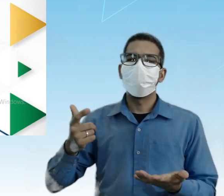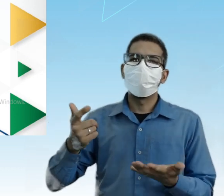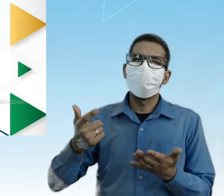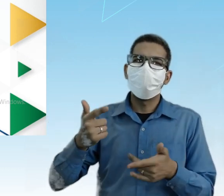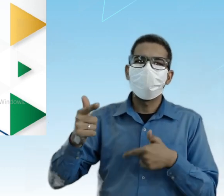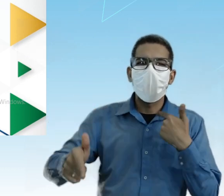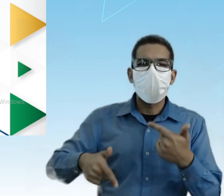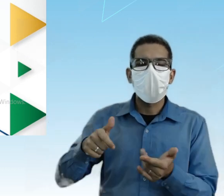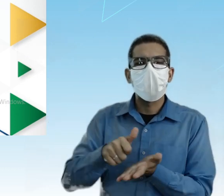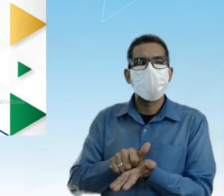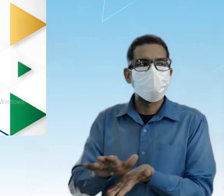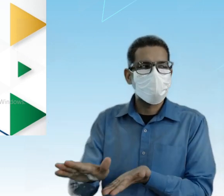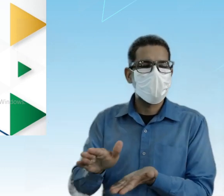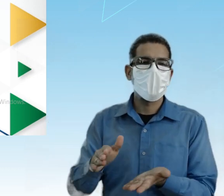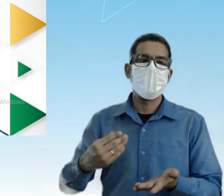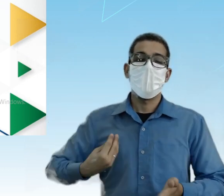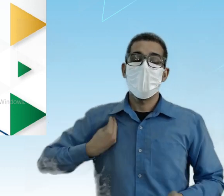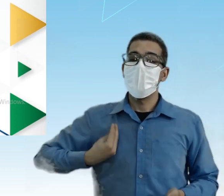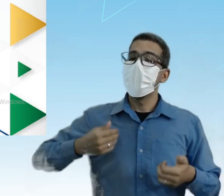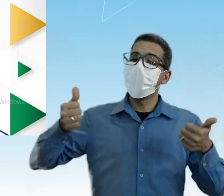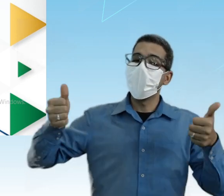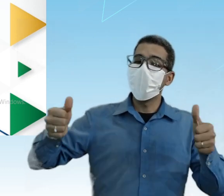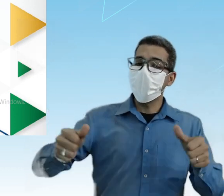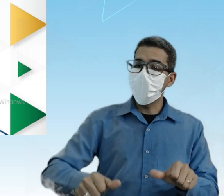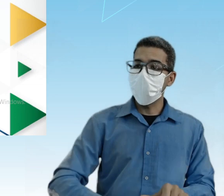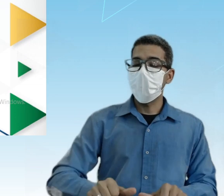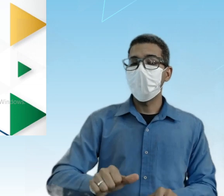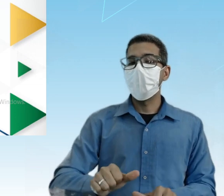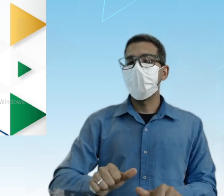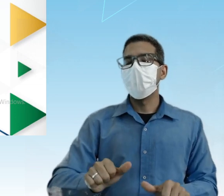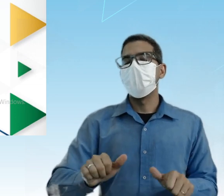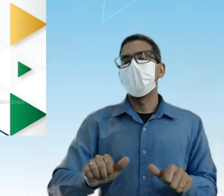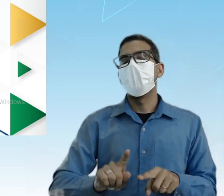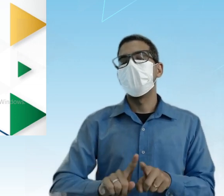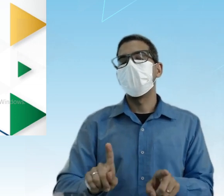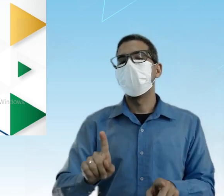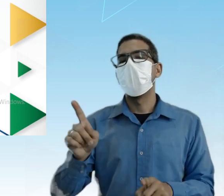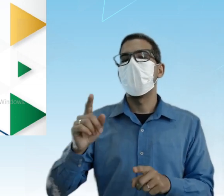emprego, muita gente perdeu condições de vida melhor. Mas mesmo assim, nos